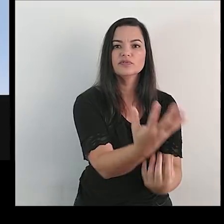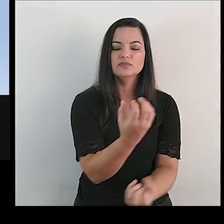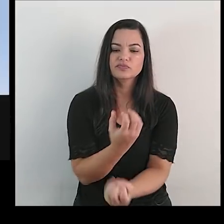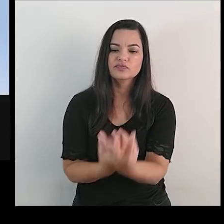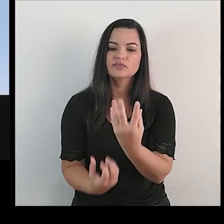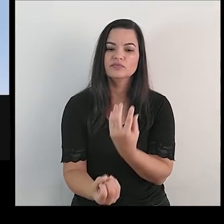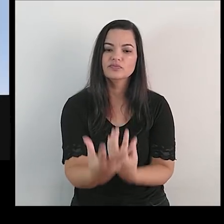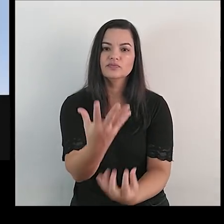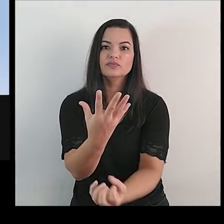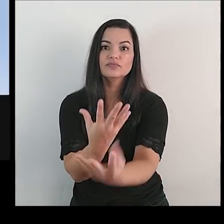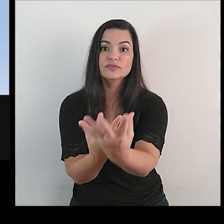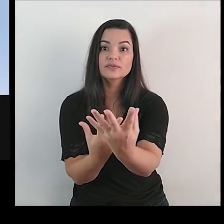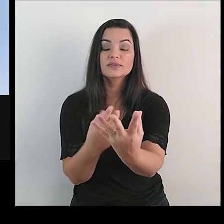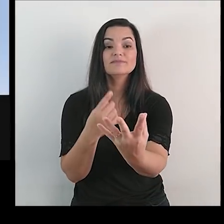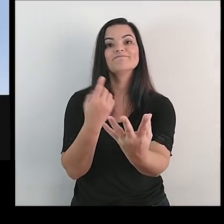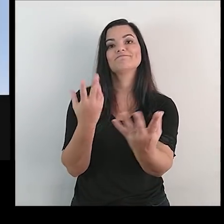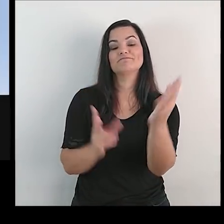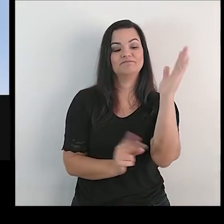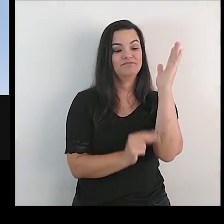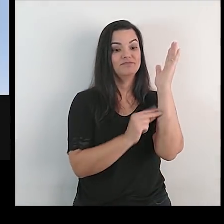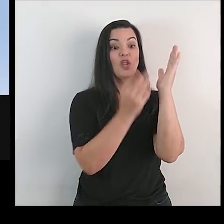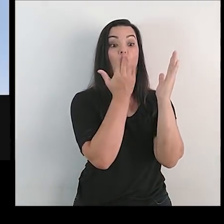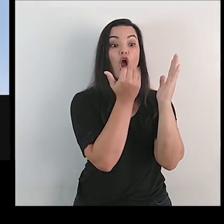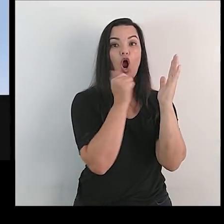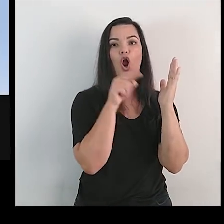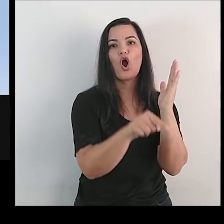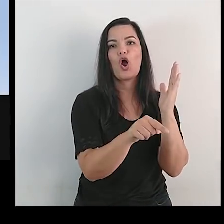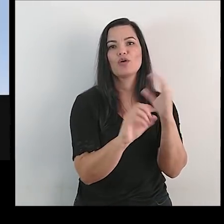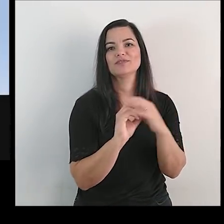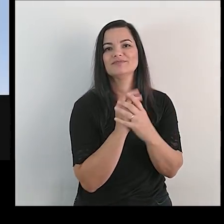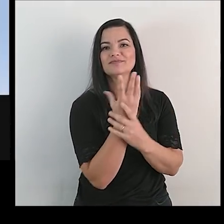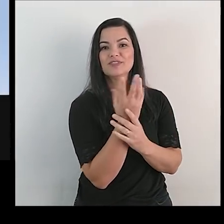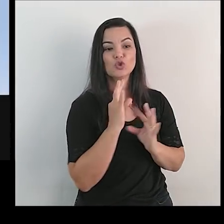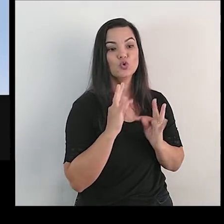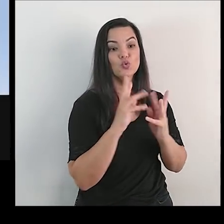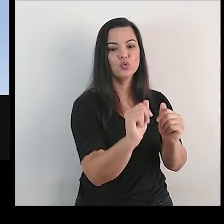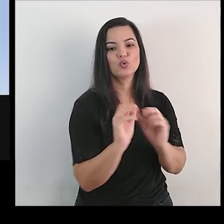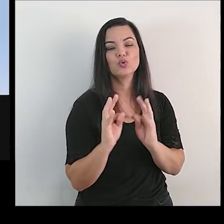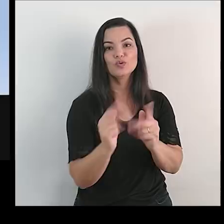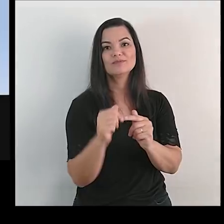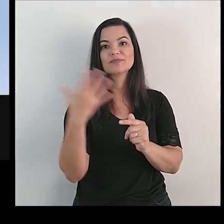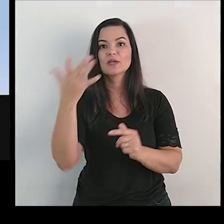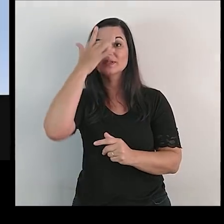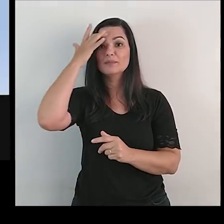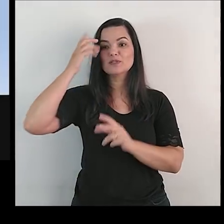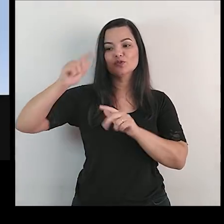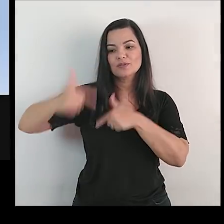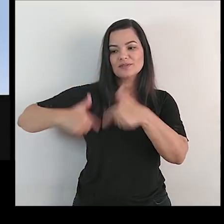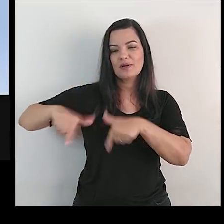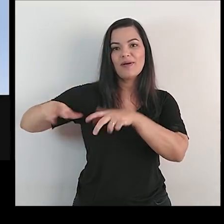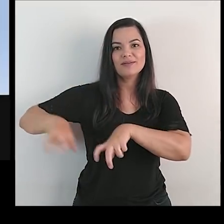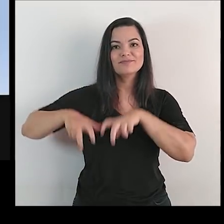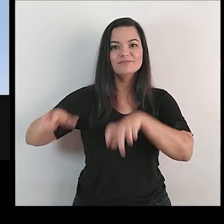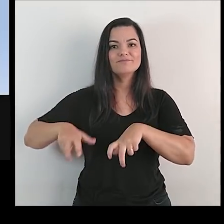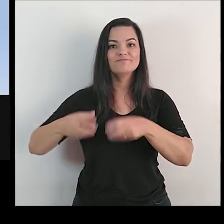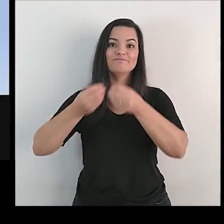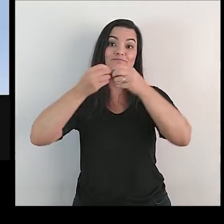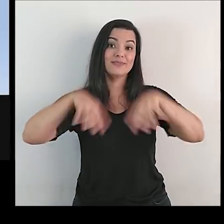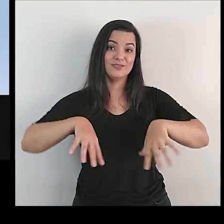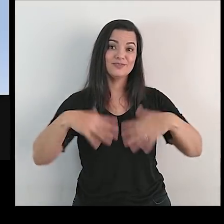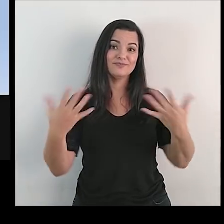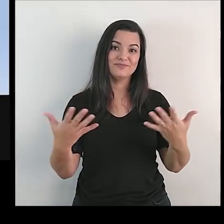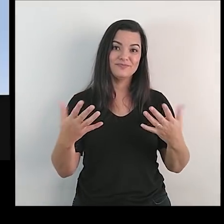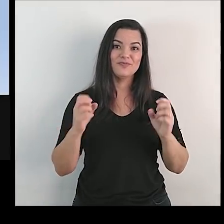alimentam aí de uma grande quantidade de plantas e isso acaba trazendo um prejuízo para aqueles agricultores.